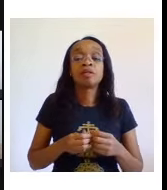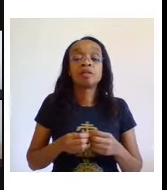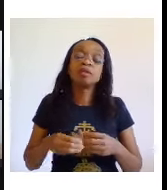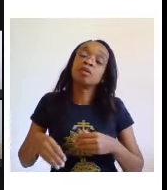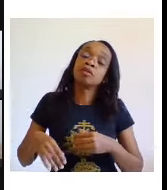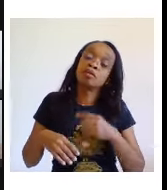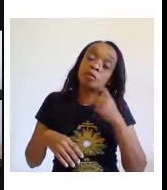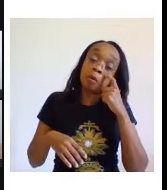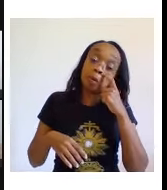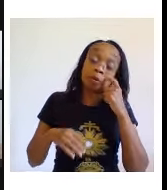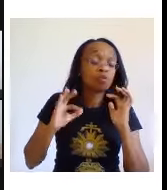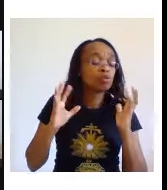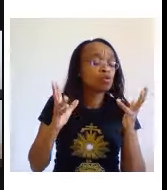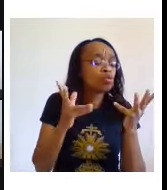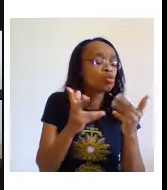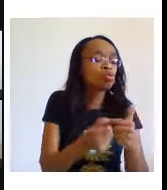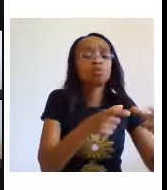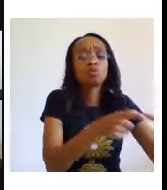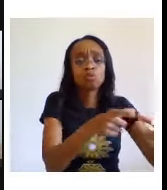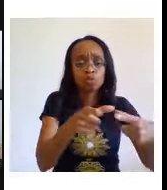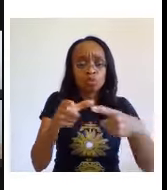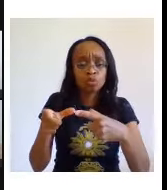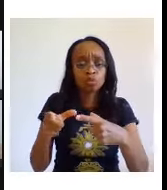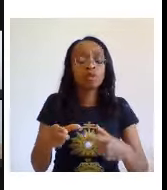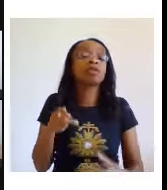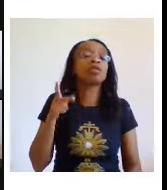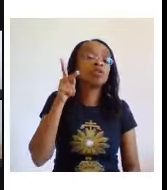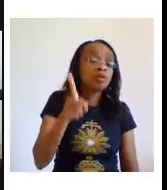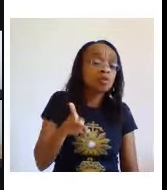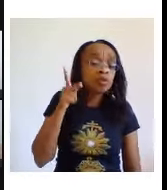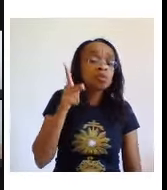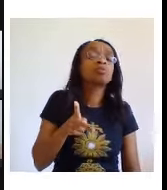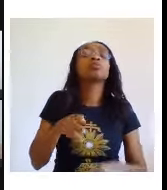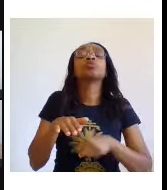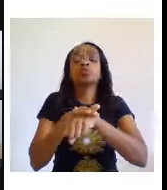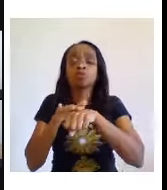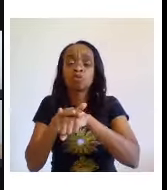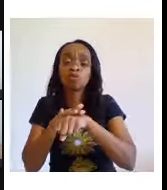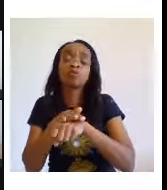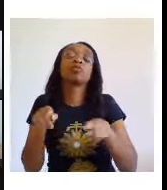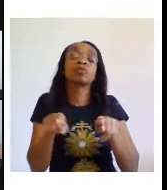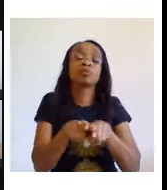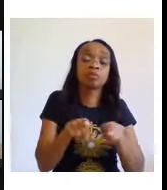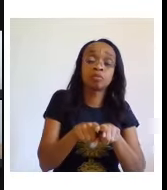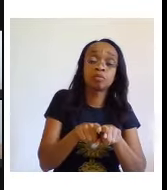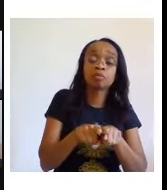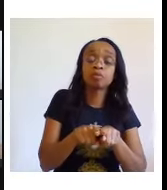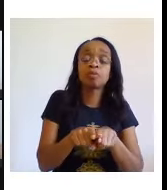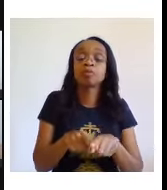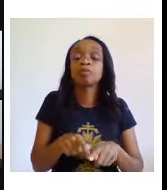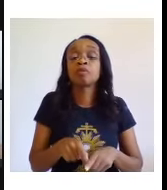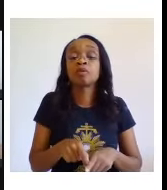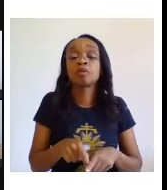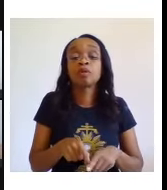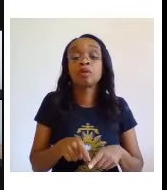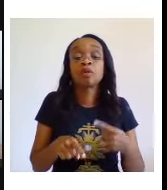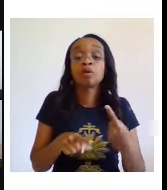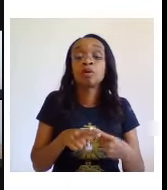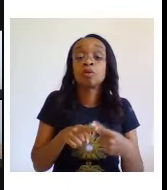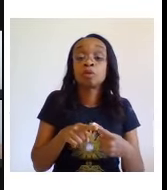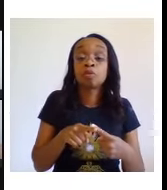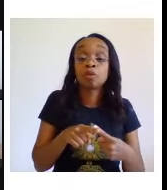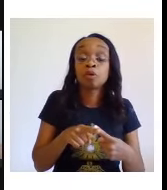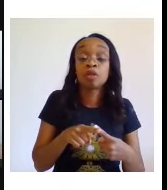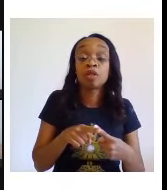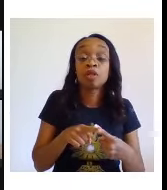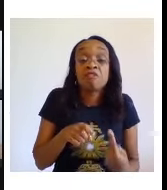domingo específico, tem que ser todos os domingos, as pastorais têm que falar isso também, porque a